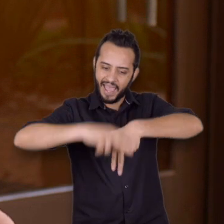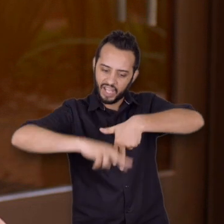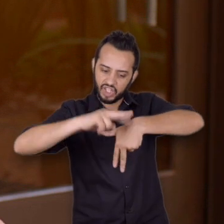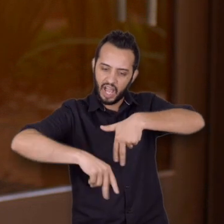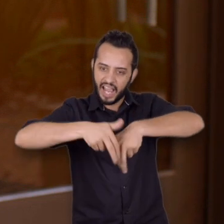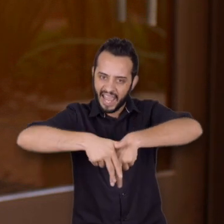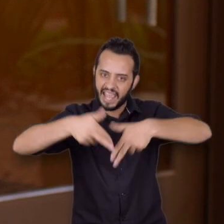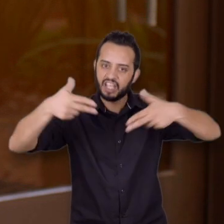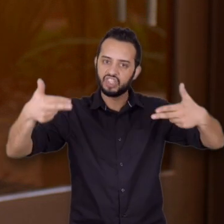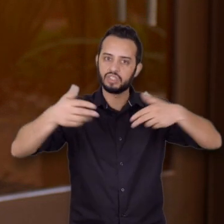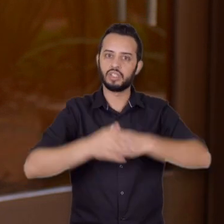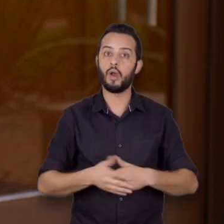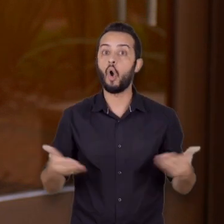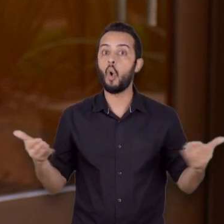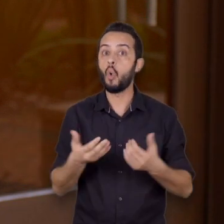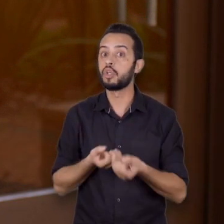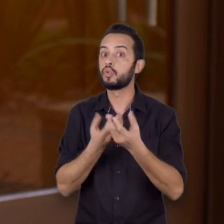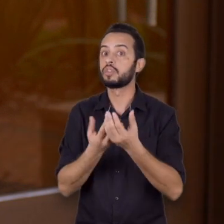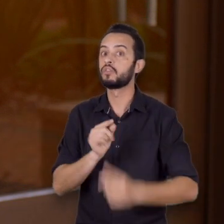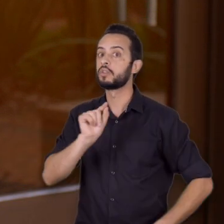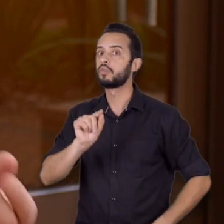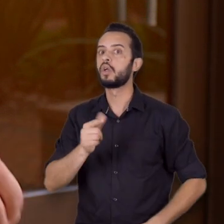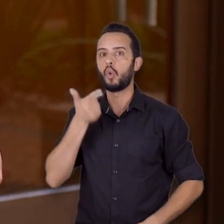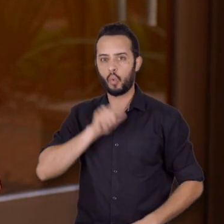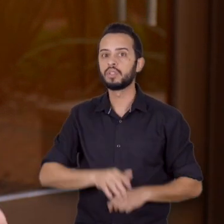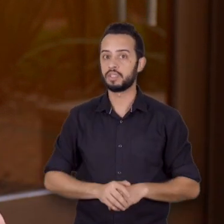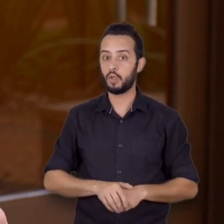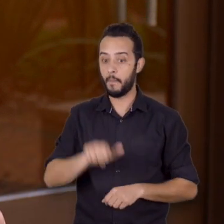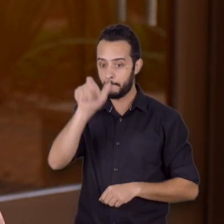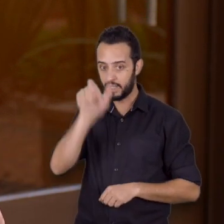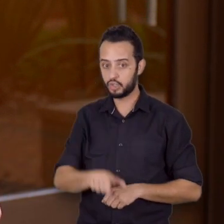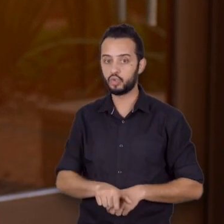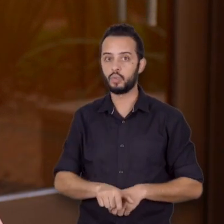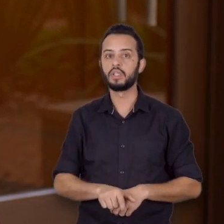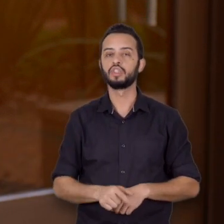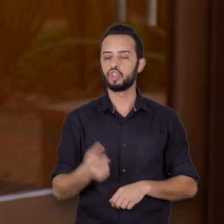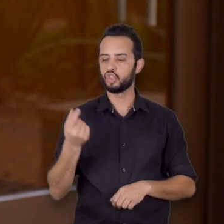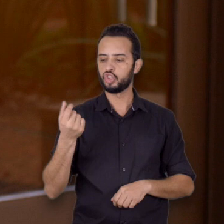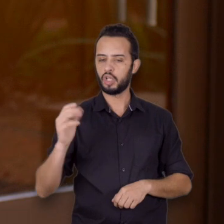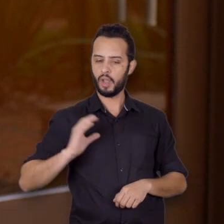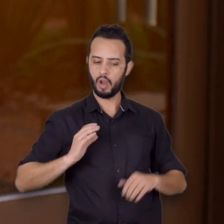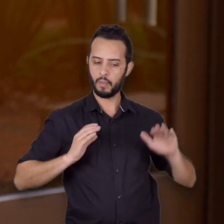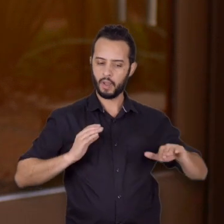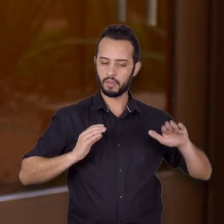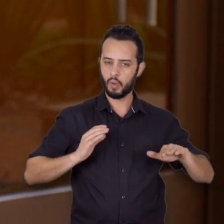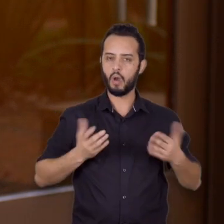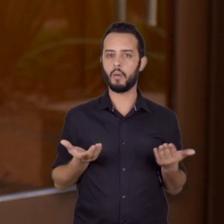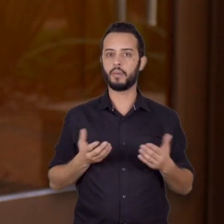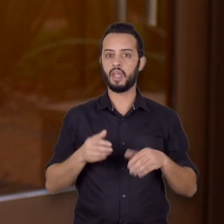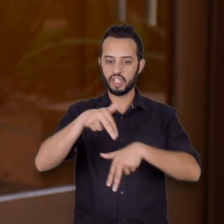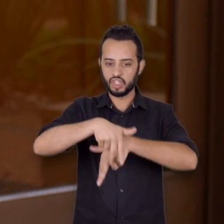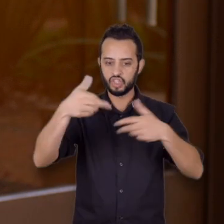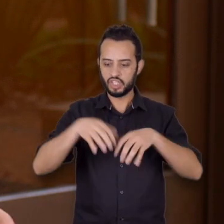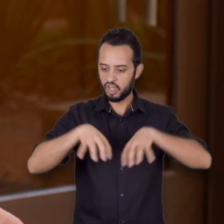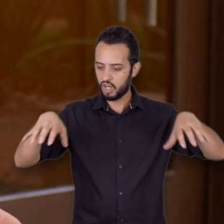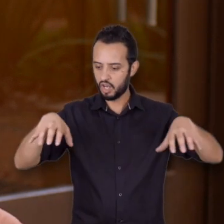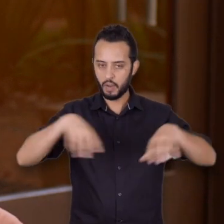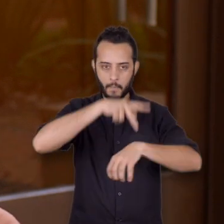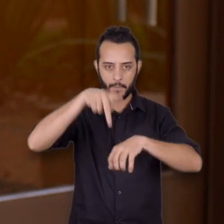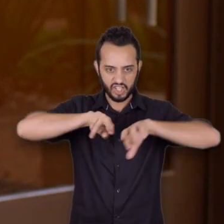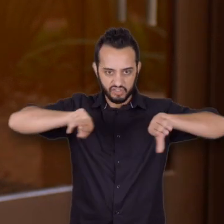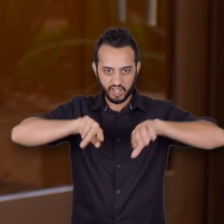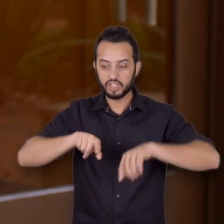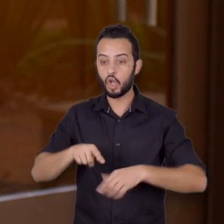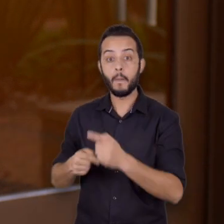com esses dados, eu consigo dizer para duas pessoas de classe, gênero, etnia, país, etc., completamente